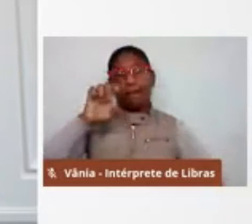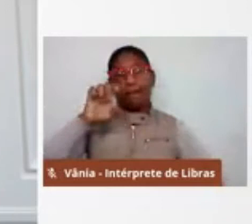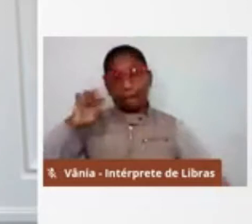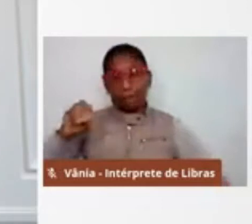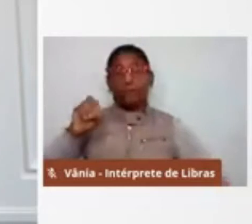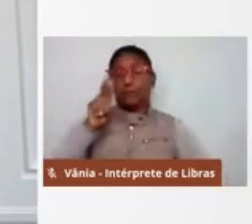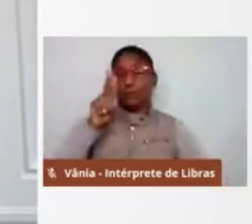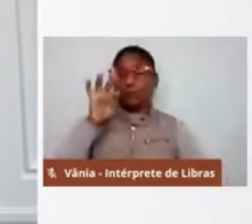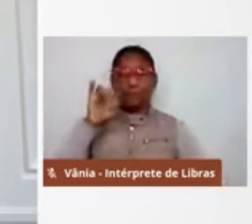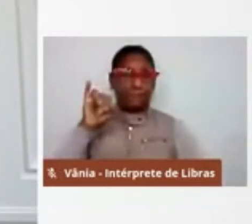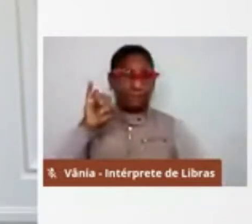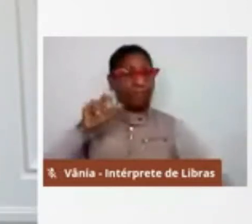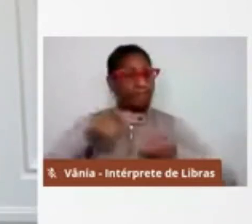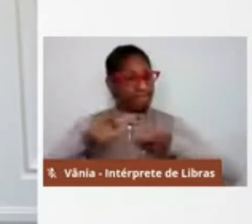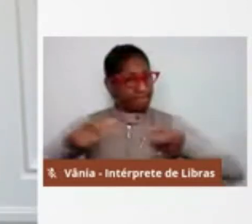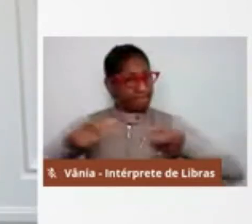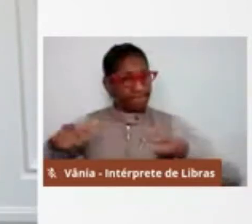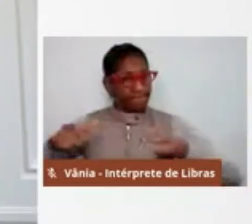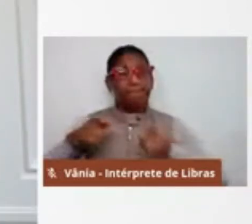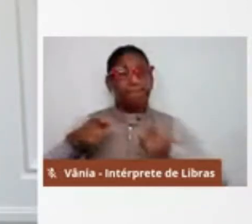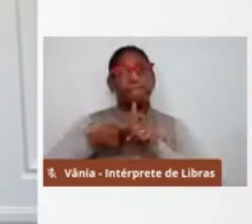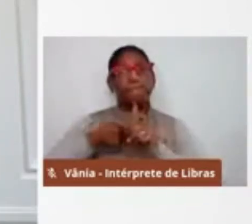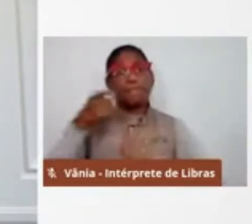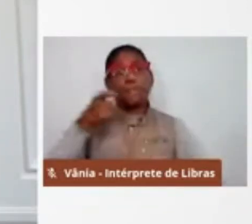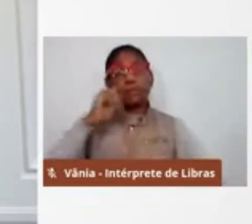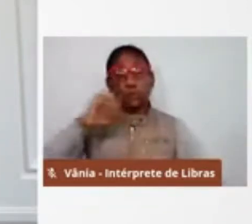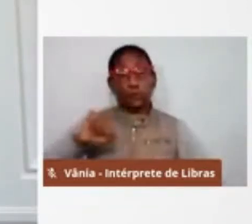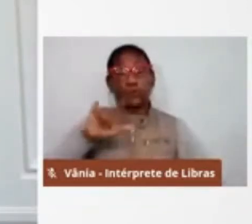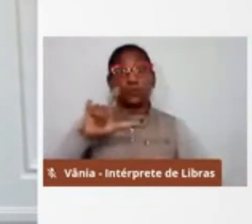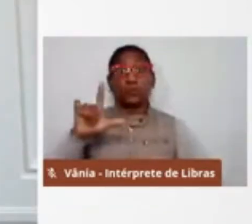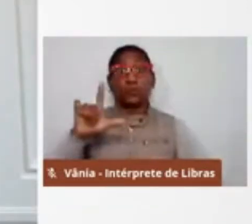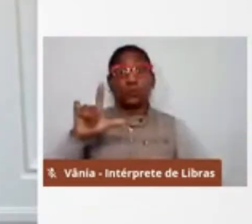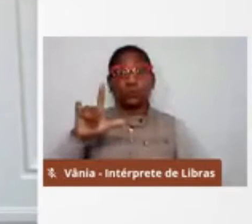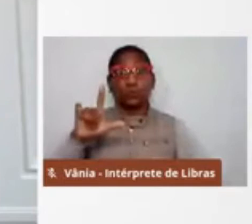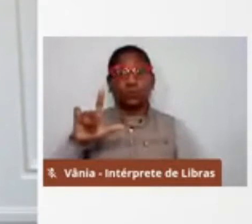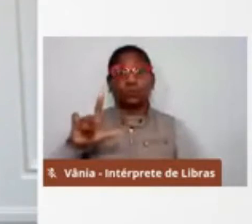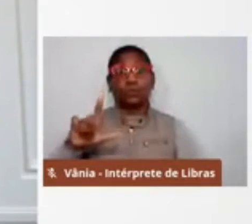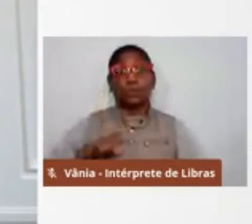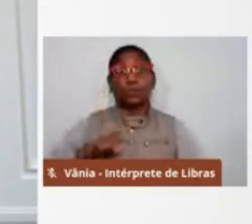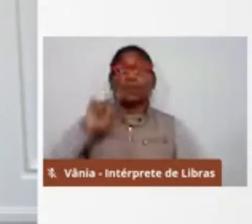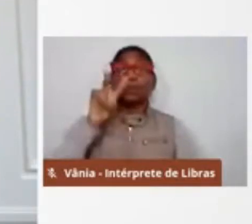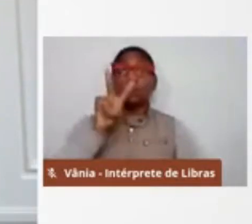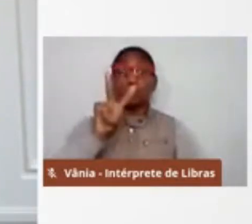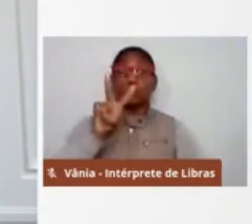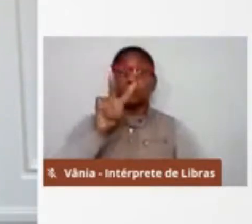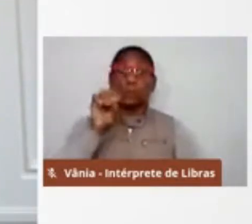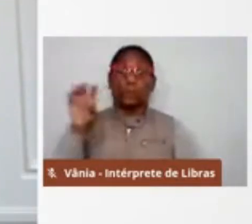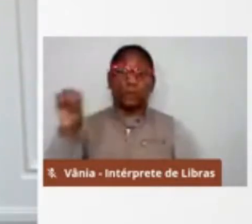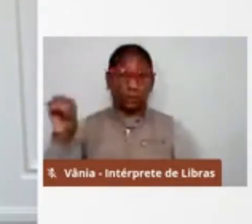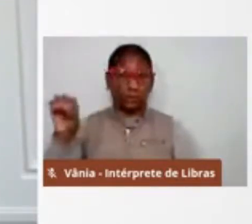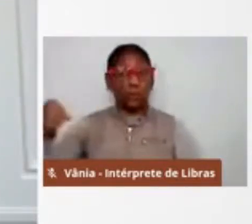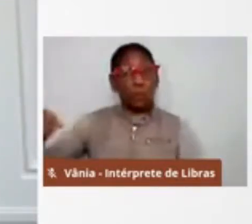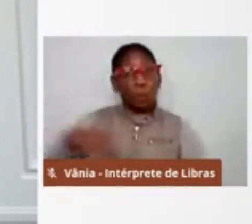estado. Só ao longo do mês de julho foram quase 200 leitos